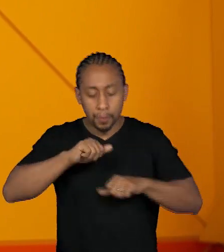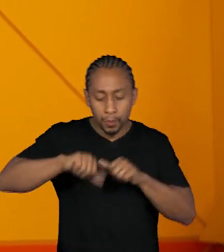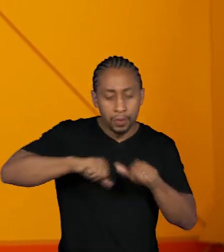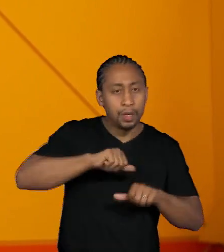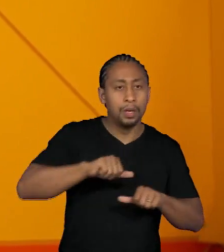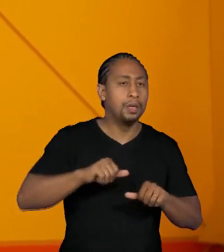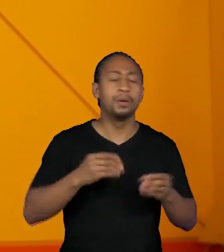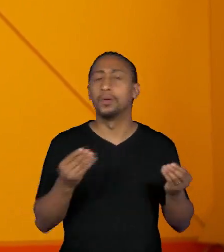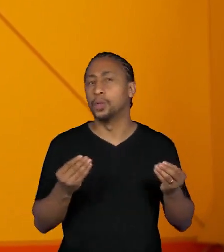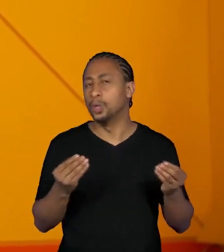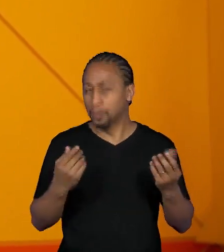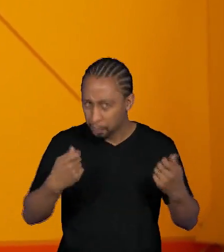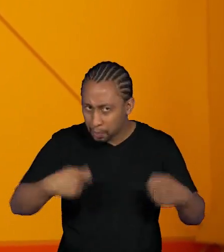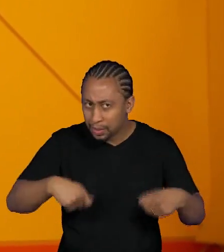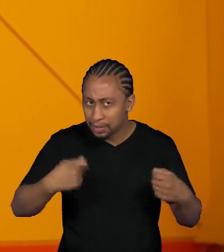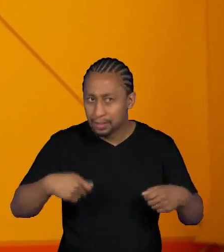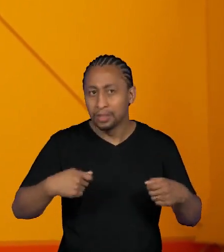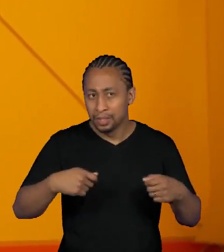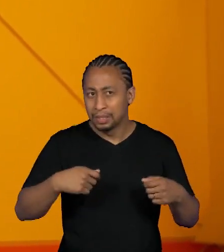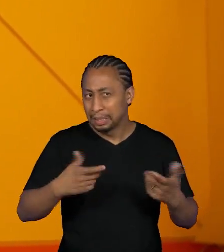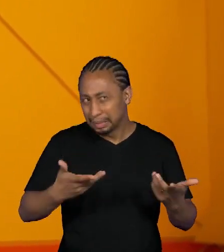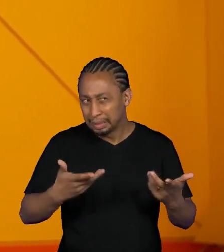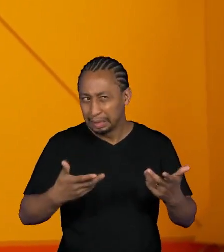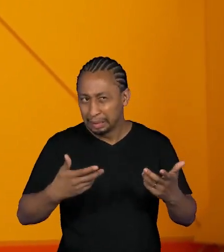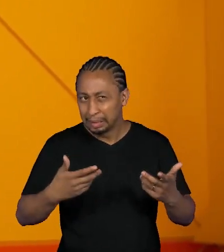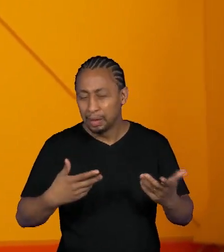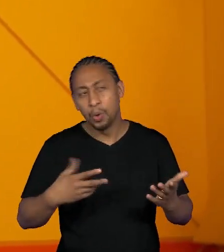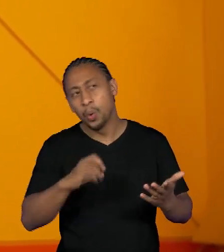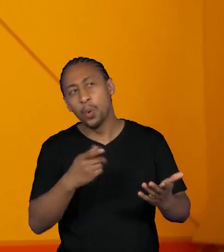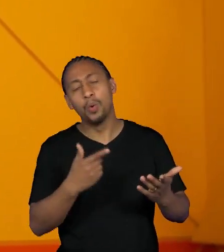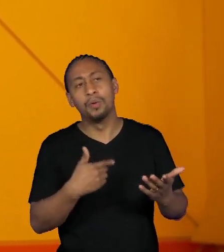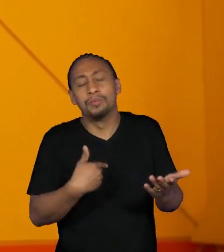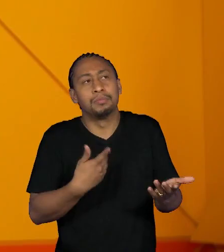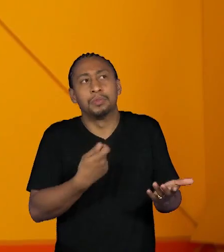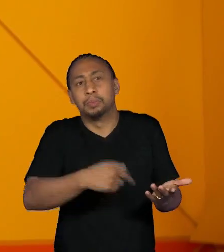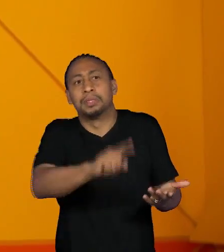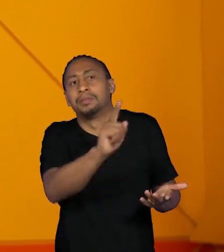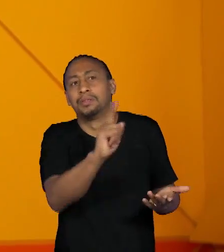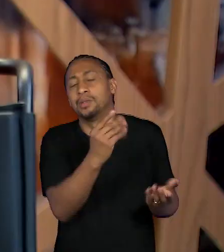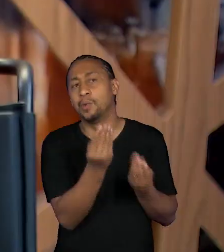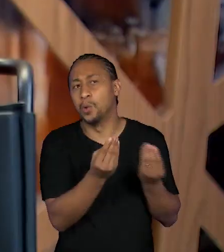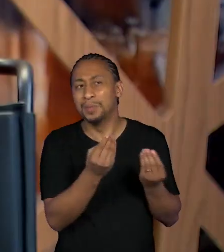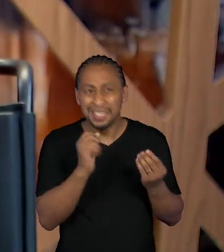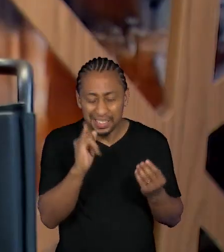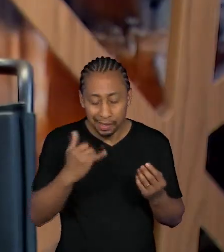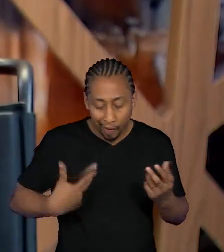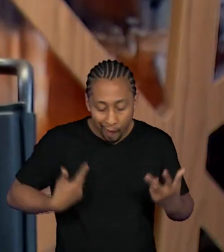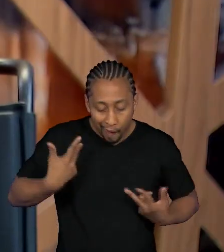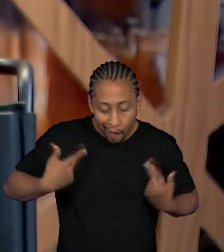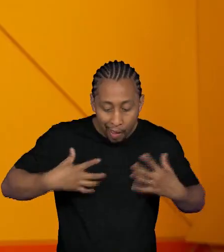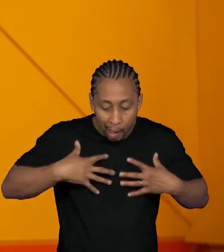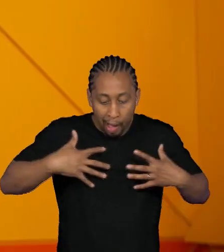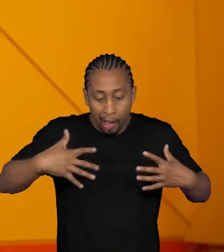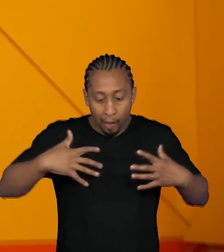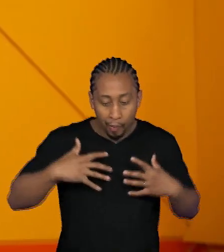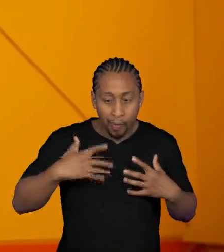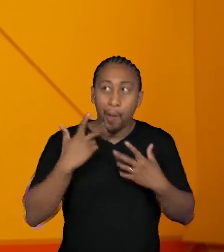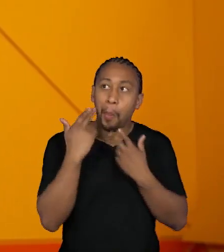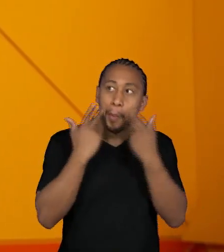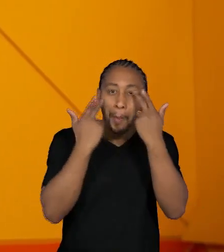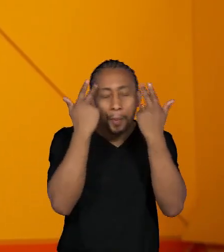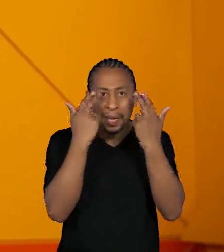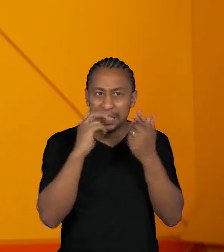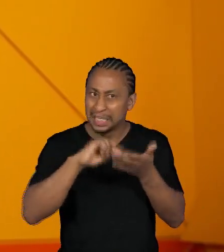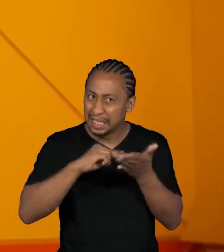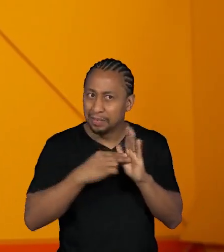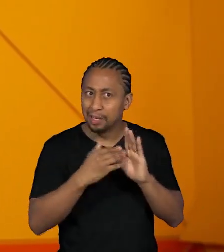cirurgia plástica para retirada desse fenótipo, a gente também está eliminando nossas raízes, é uma questão psicológica. Eu queria que você falasse um